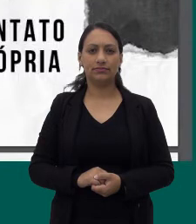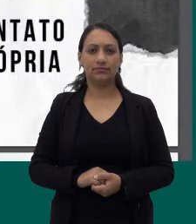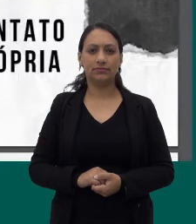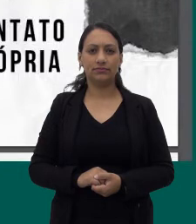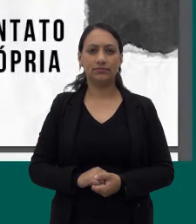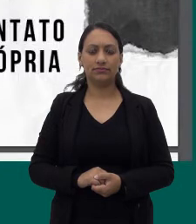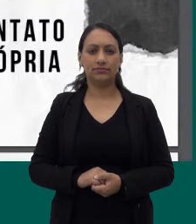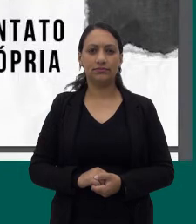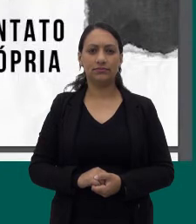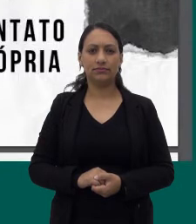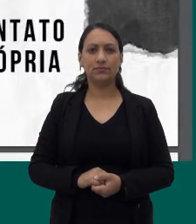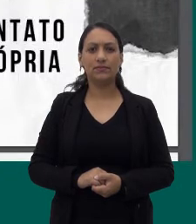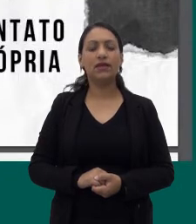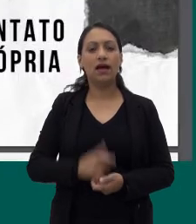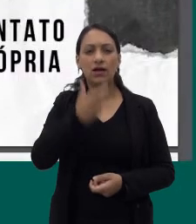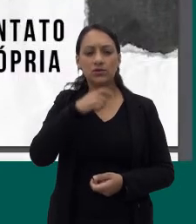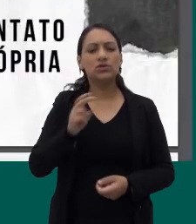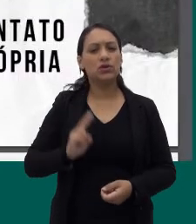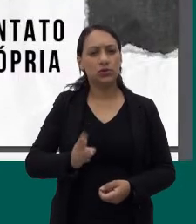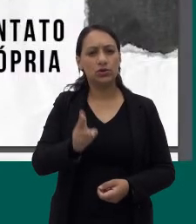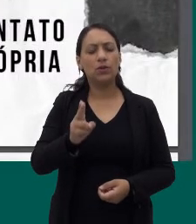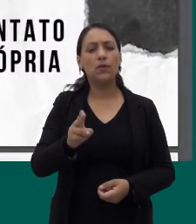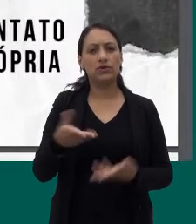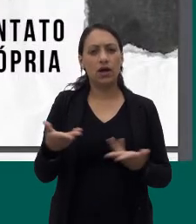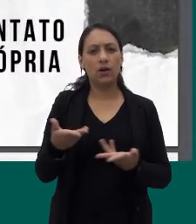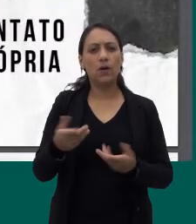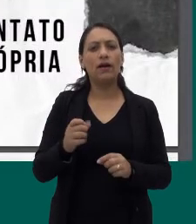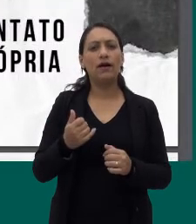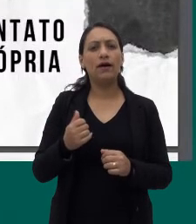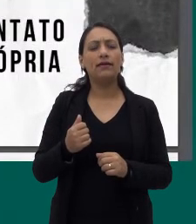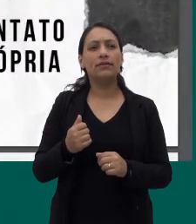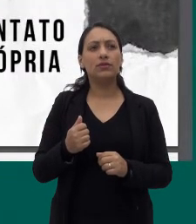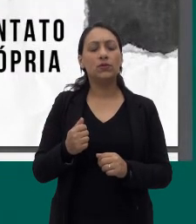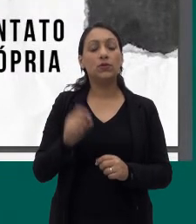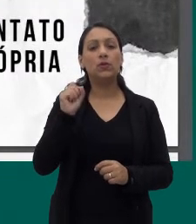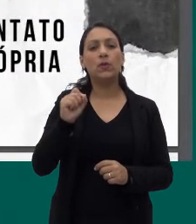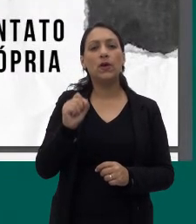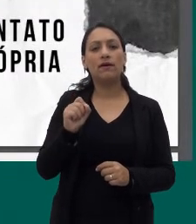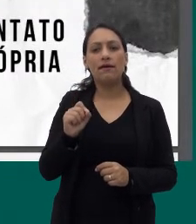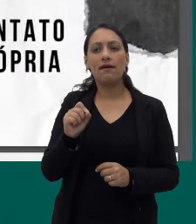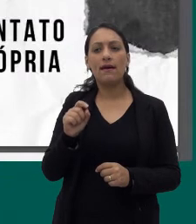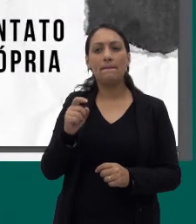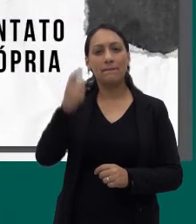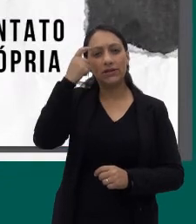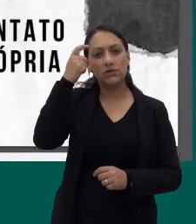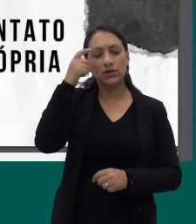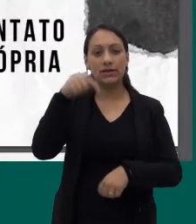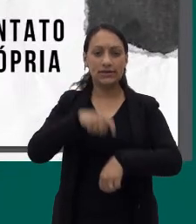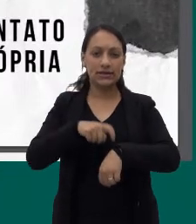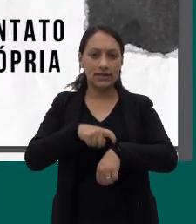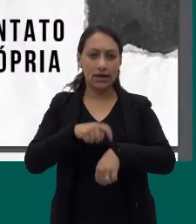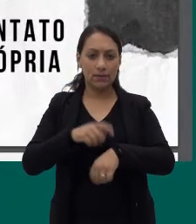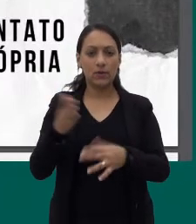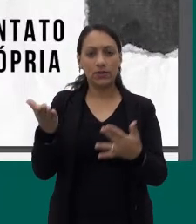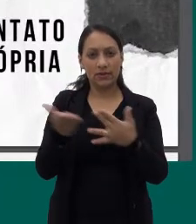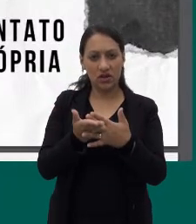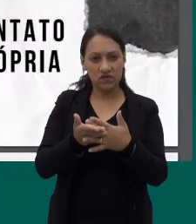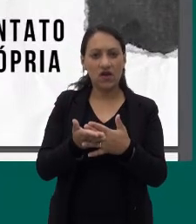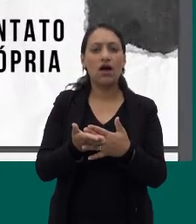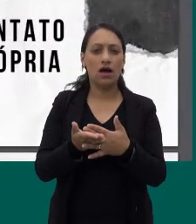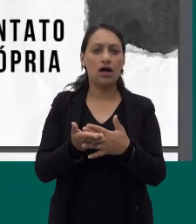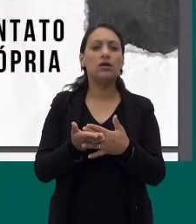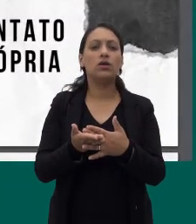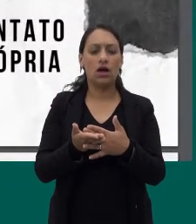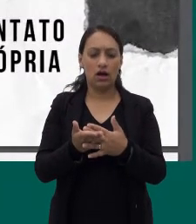Acho que seguindo na lógica que a Ju trouxe agora, desse tempo, né, desse intervalo,